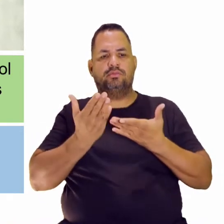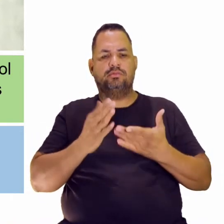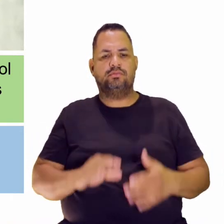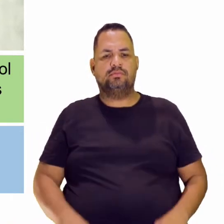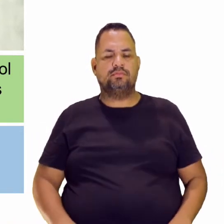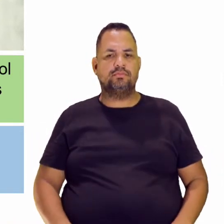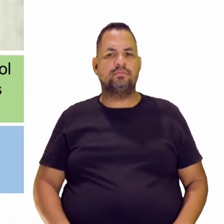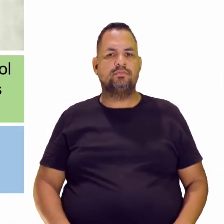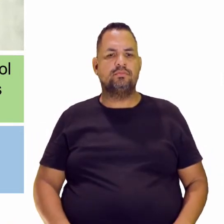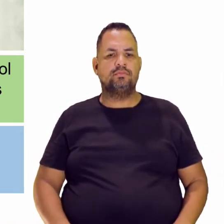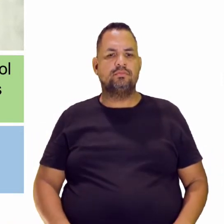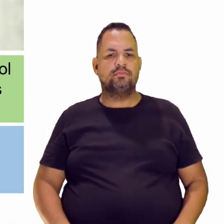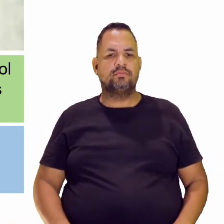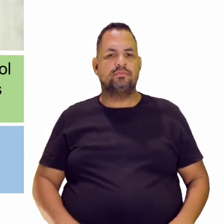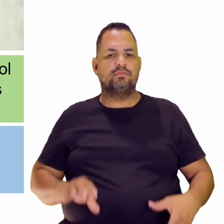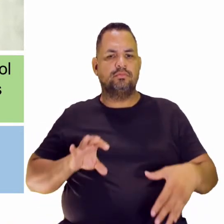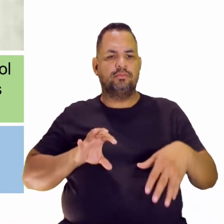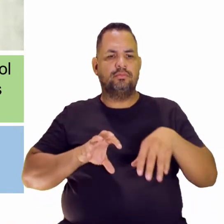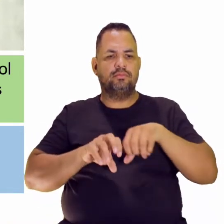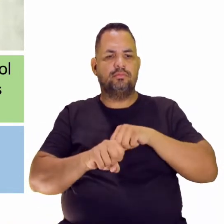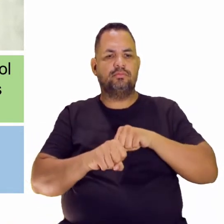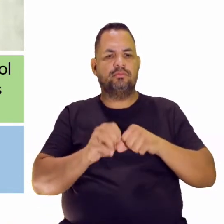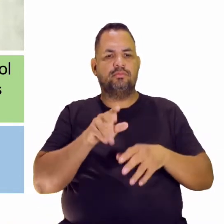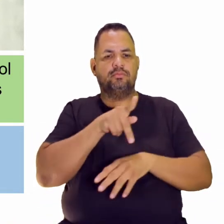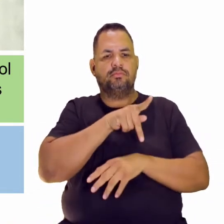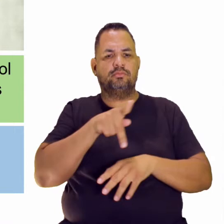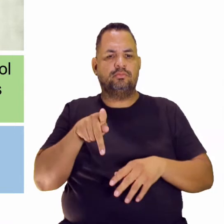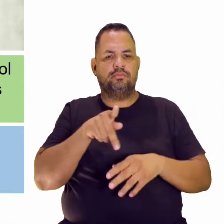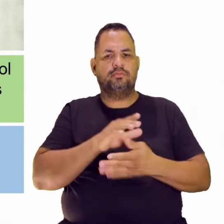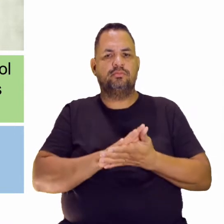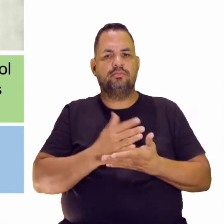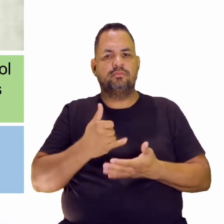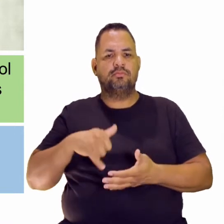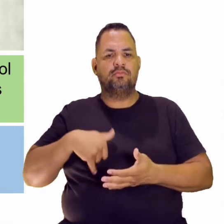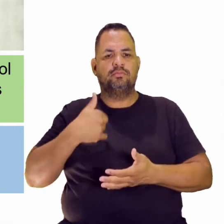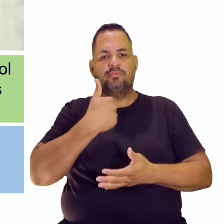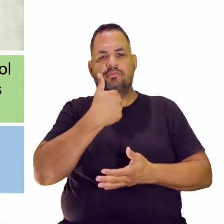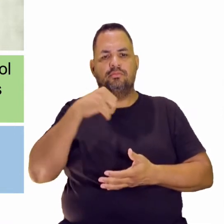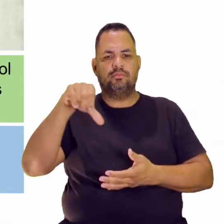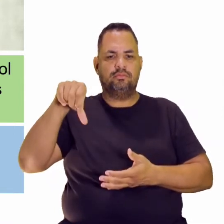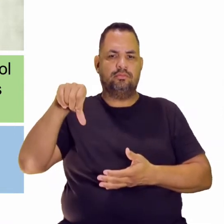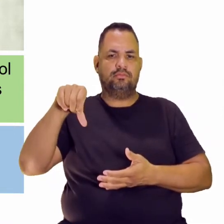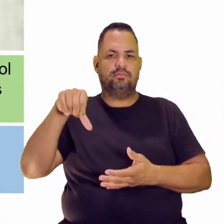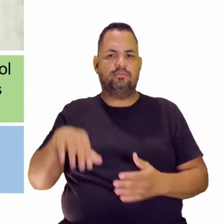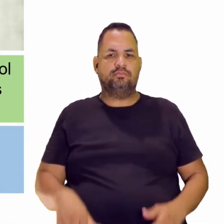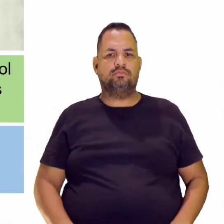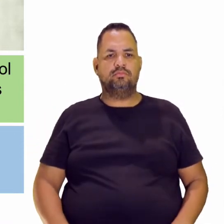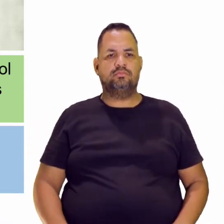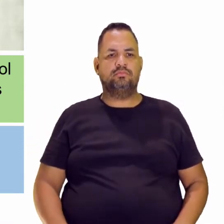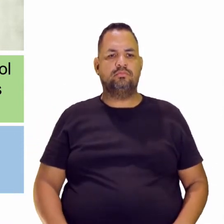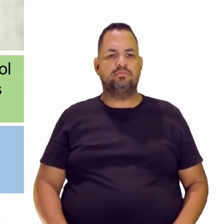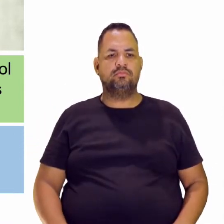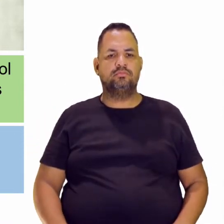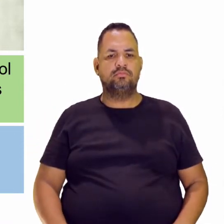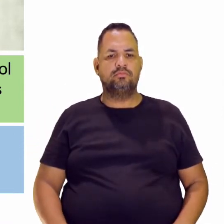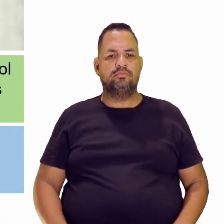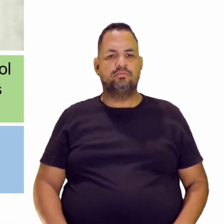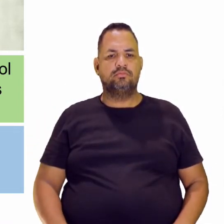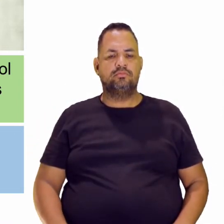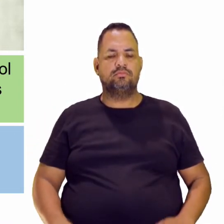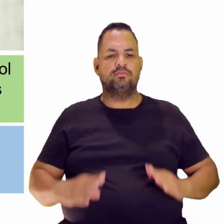Mackenzie, né? Se formou professora aos 19 anos de idade. Uma menina muito estudiosa, né?